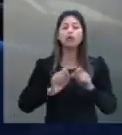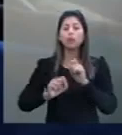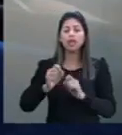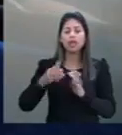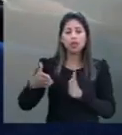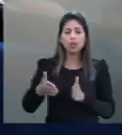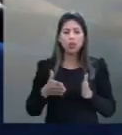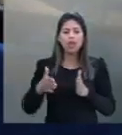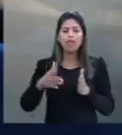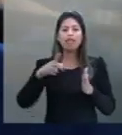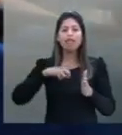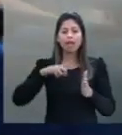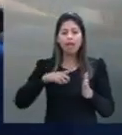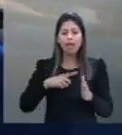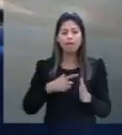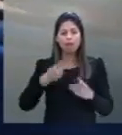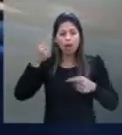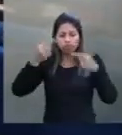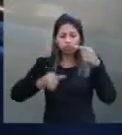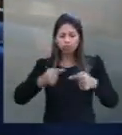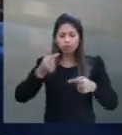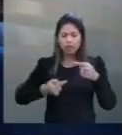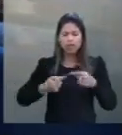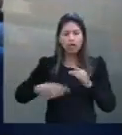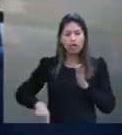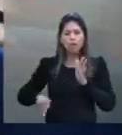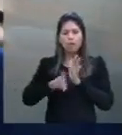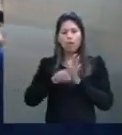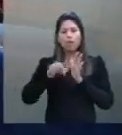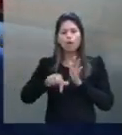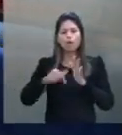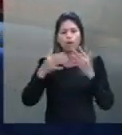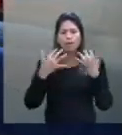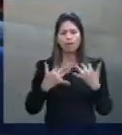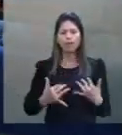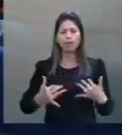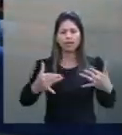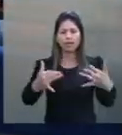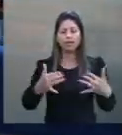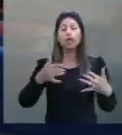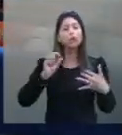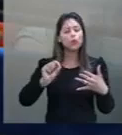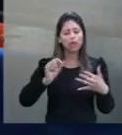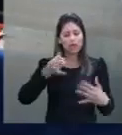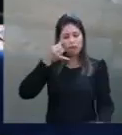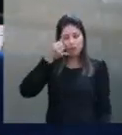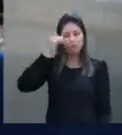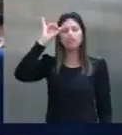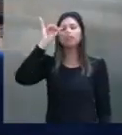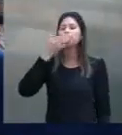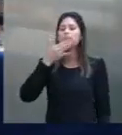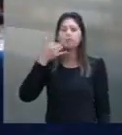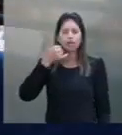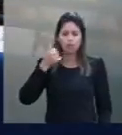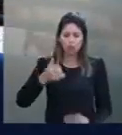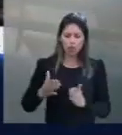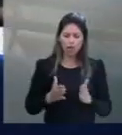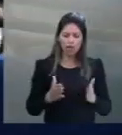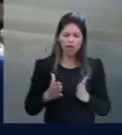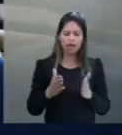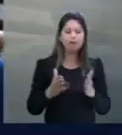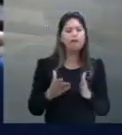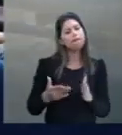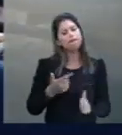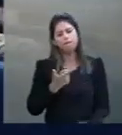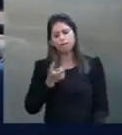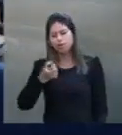uma sessão de debate nesse plenário, é a prevenção. A prevenção é o melhor caminho. São 20 milhões